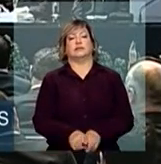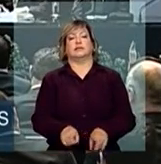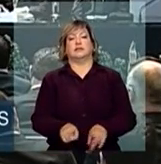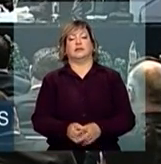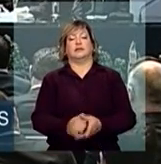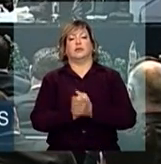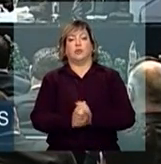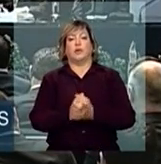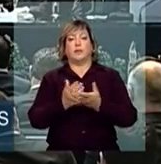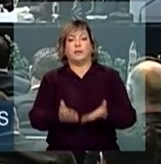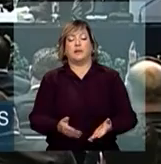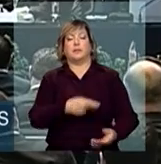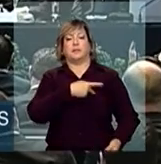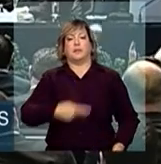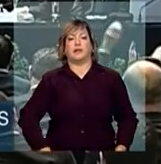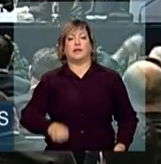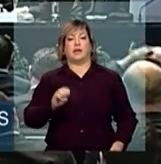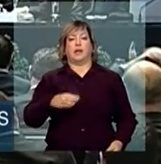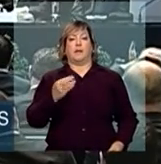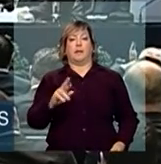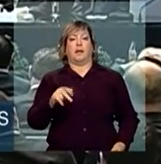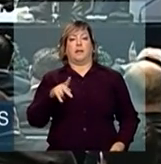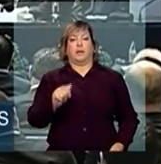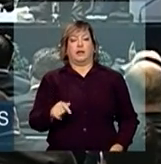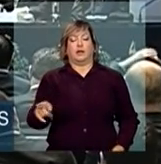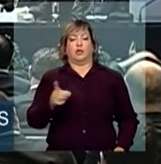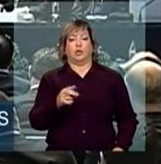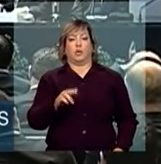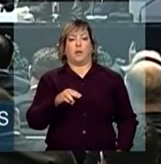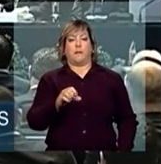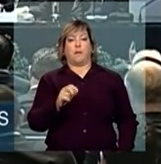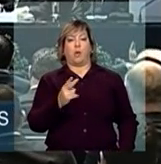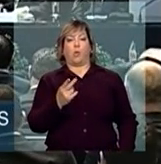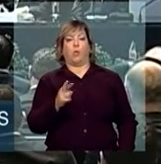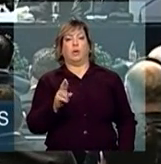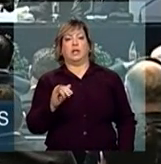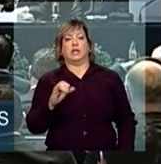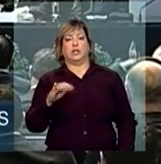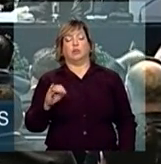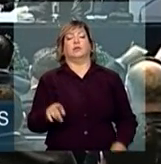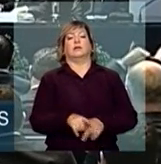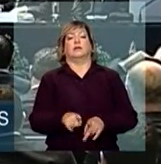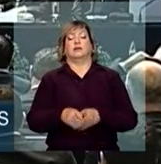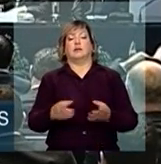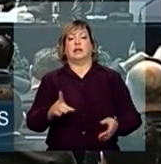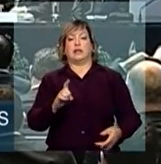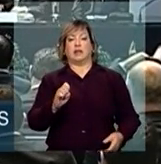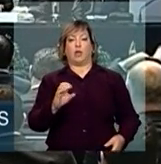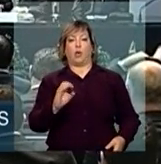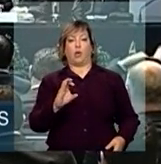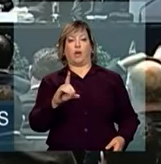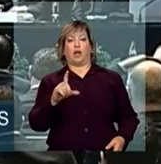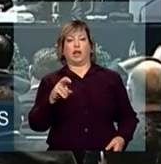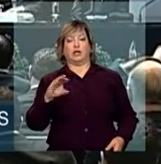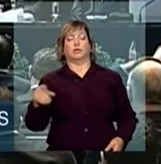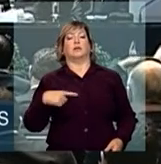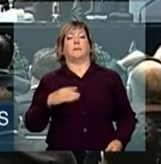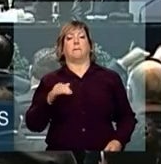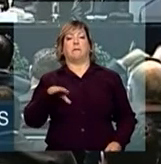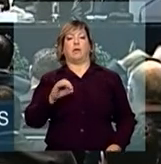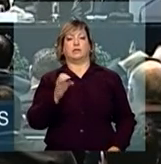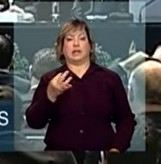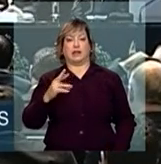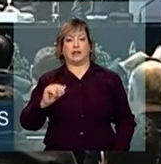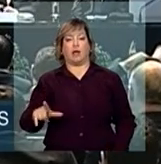o nosso presidente da Embrapa, doutor Maurício, cumprimentar também o Deuclécio, importância e